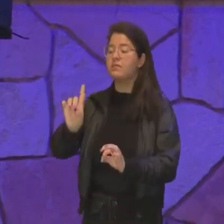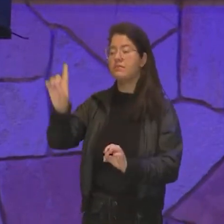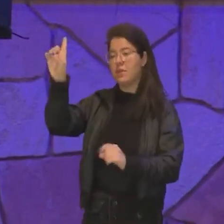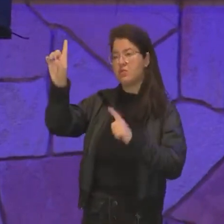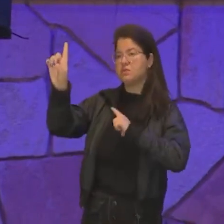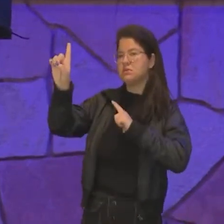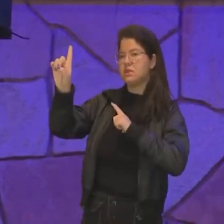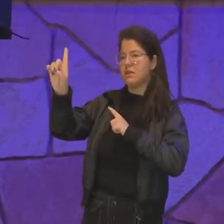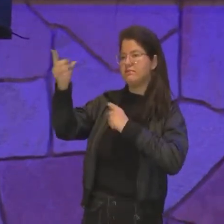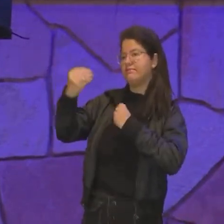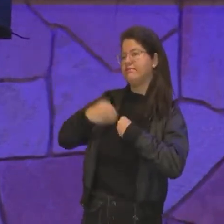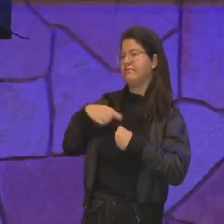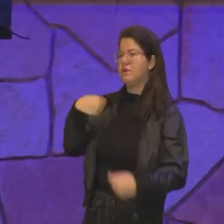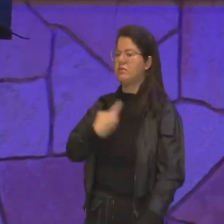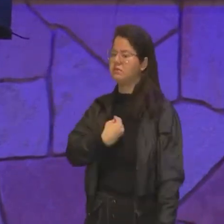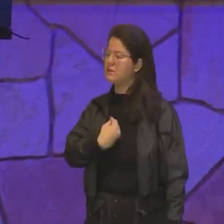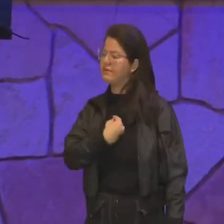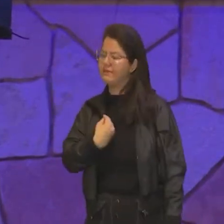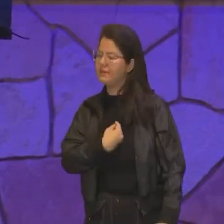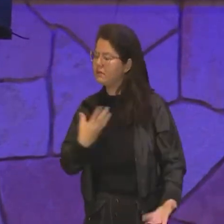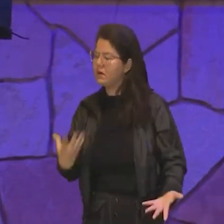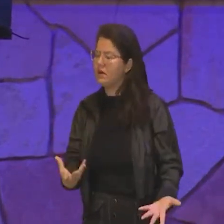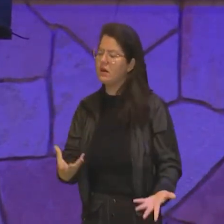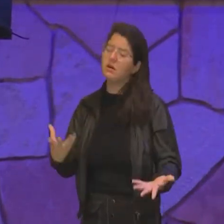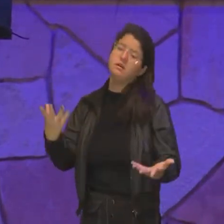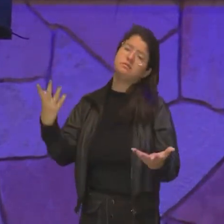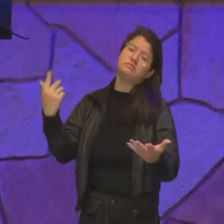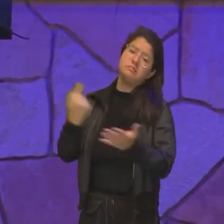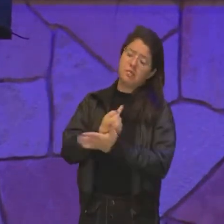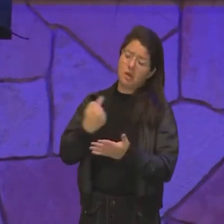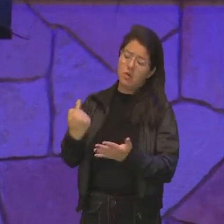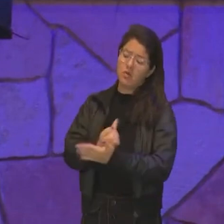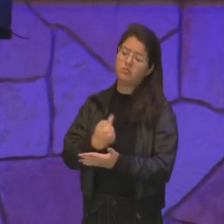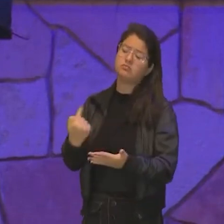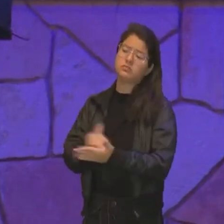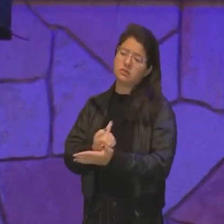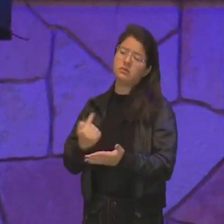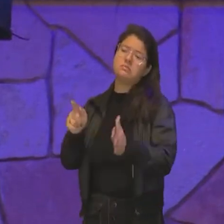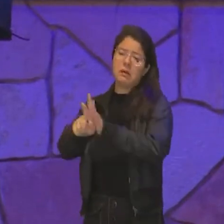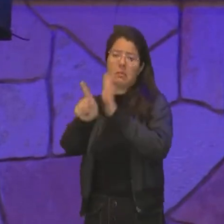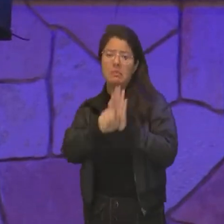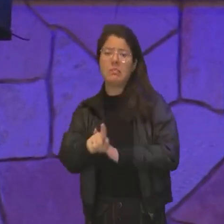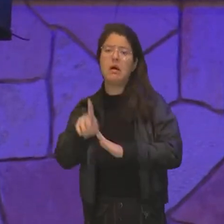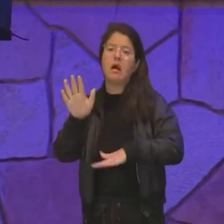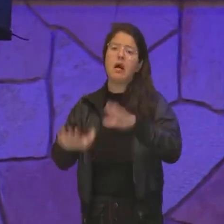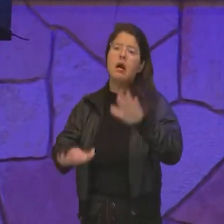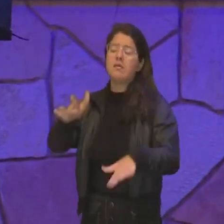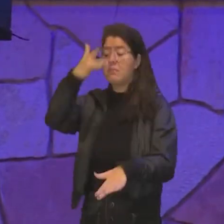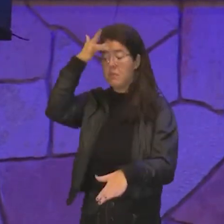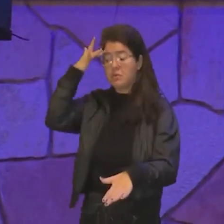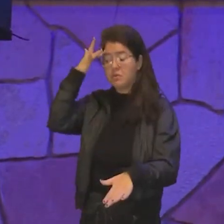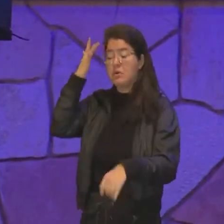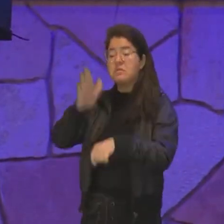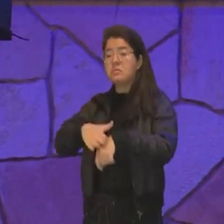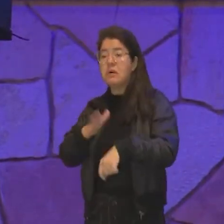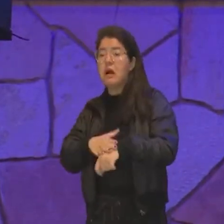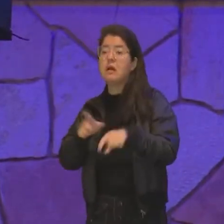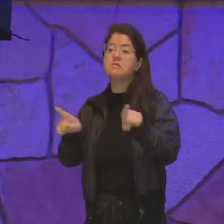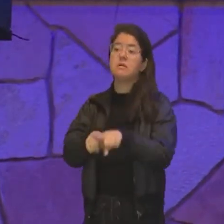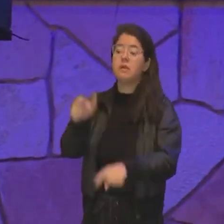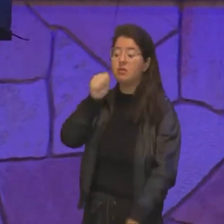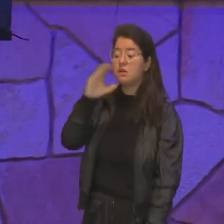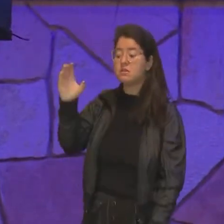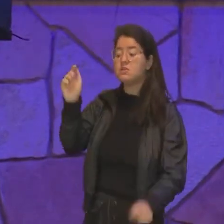São perguntas que talvez muitas pessoas façam, principalmente as nossas crianças, os nossos